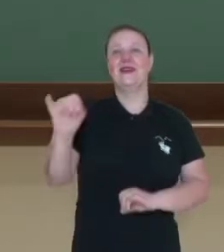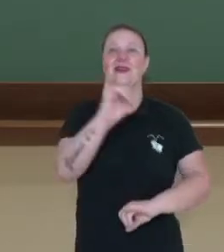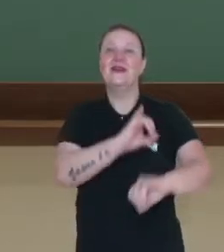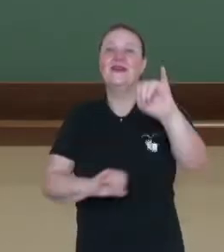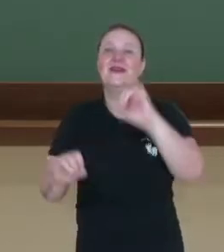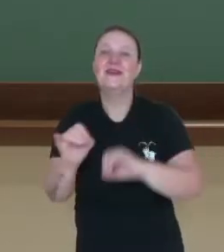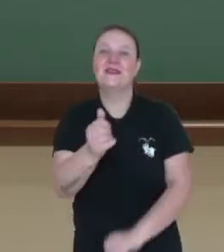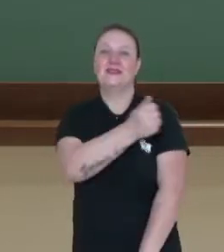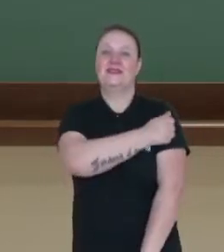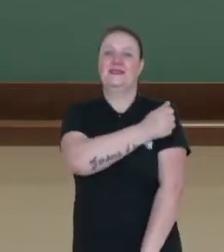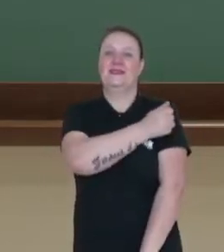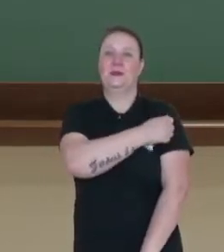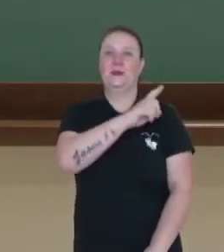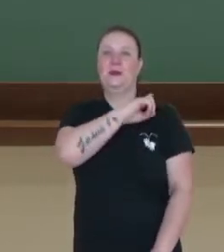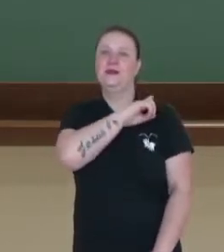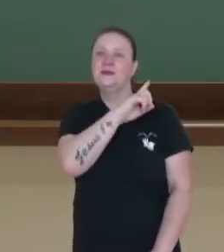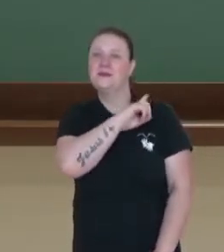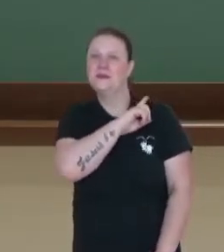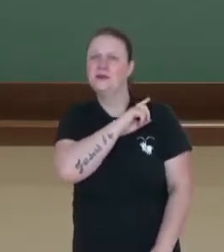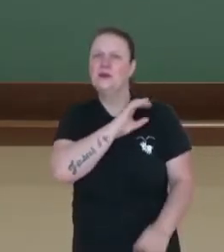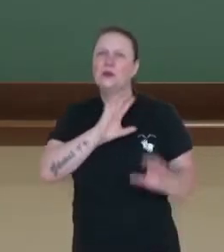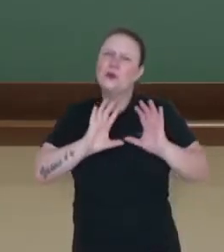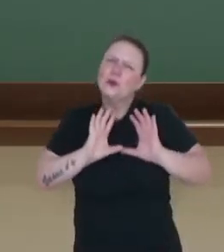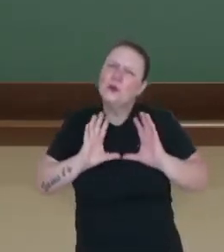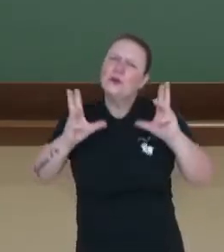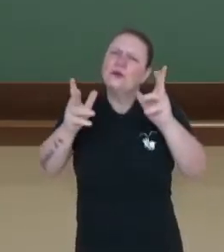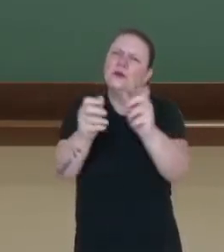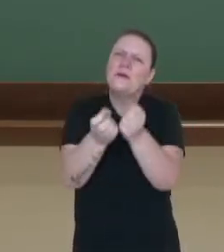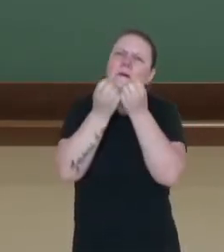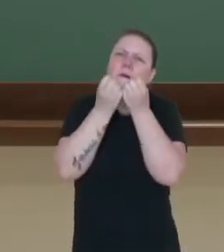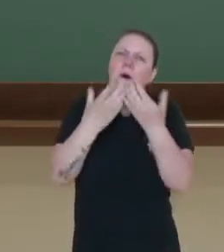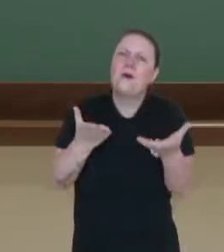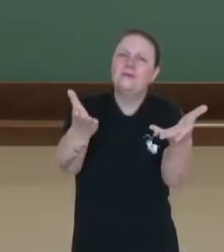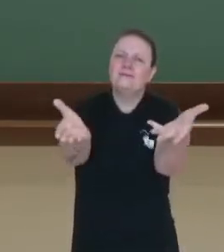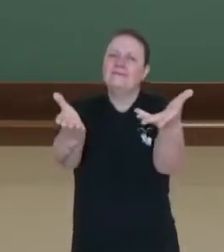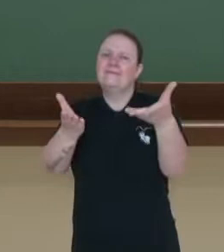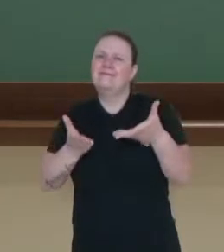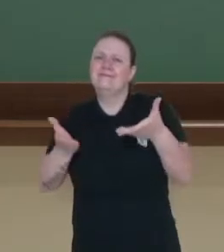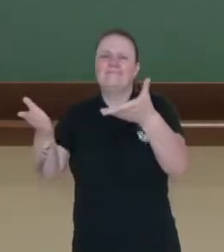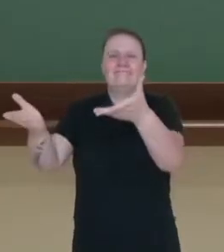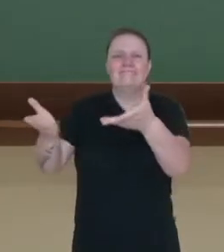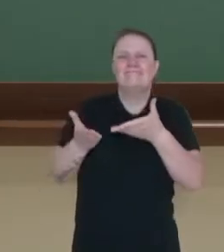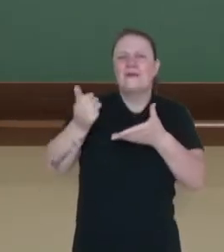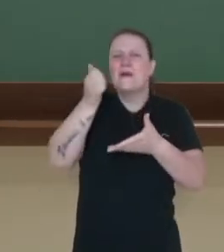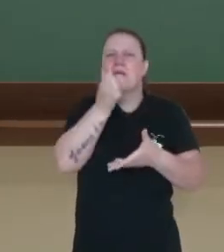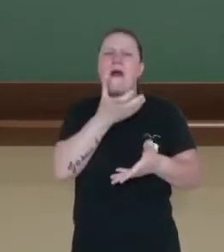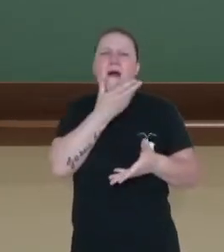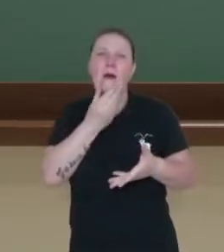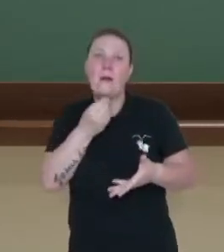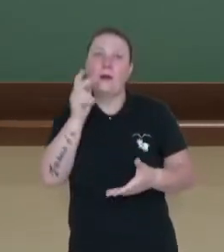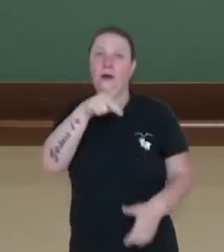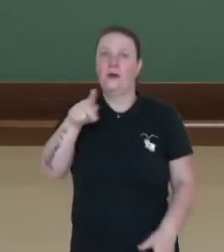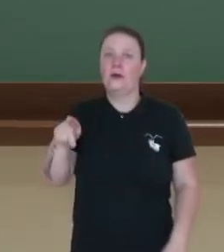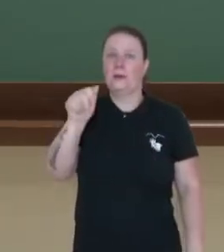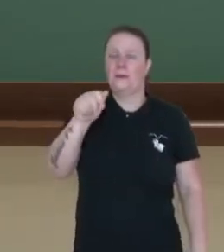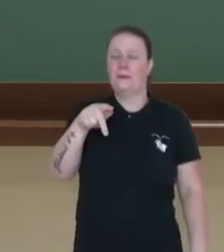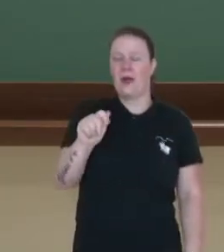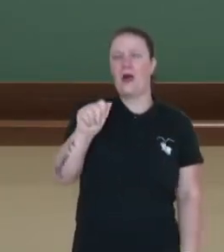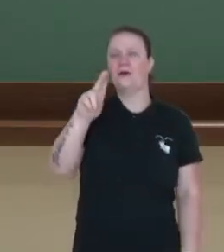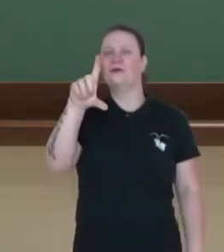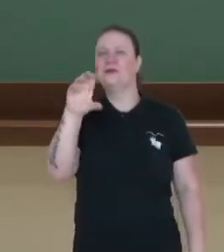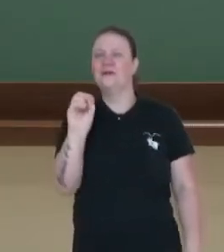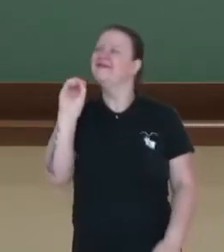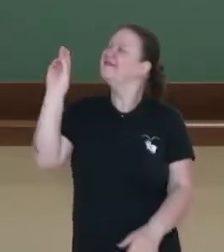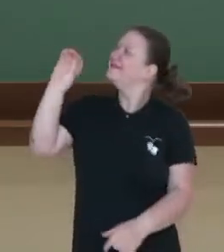Olá, estudantes da primeira série, sejam todos bem-vindos, sejam todas bem-vindas. Eu, professor Paulo Brito, Cláudia,